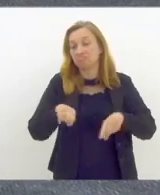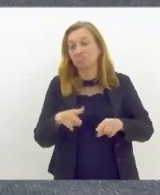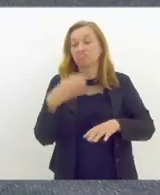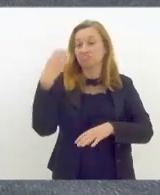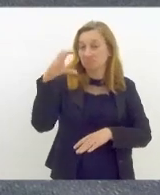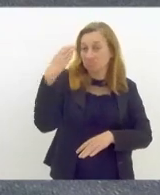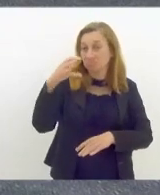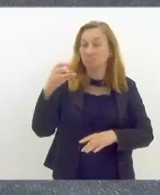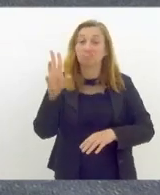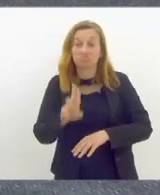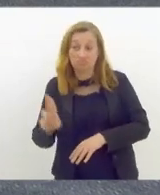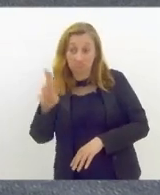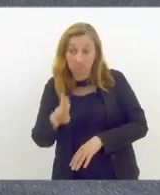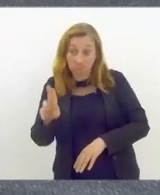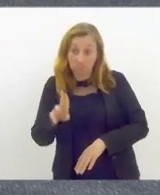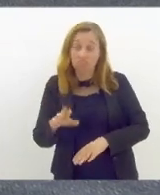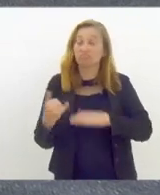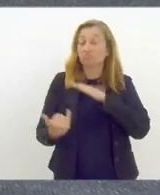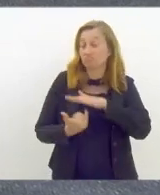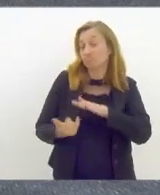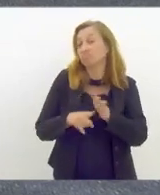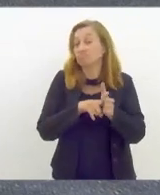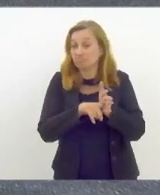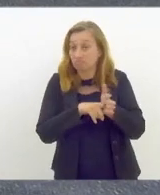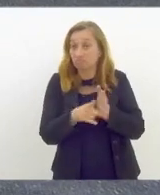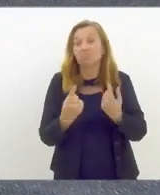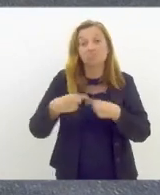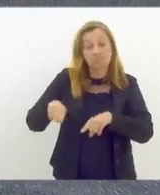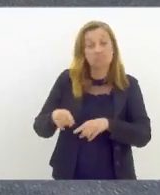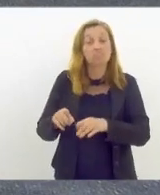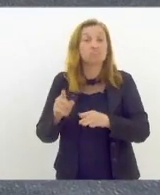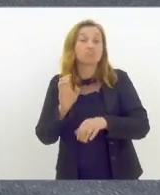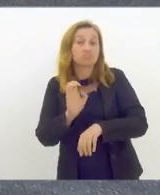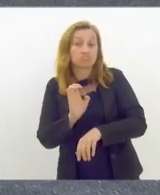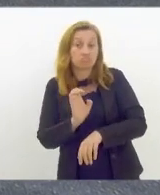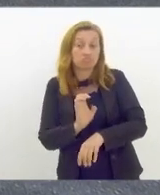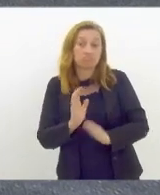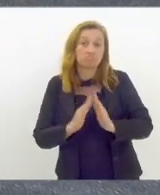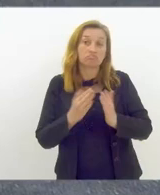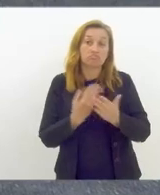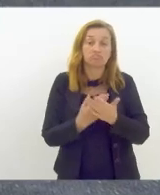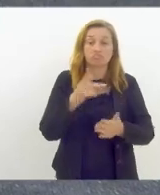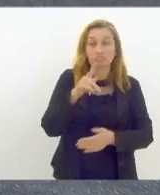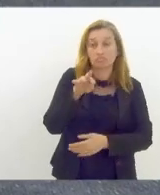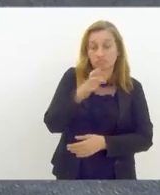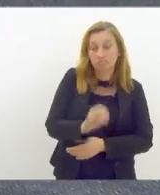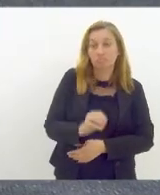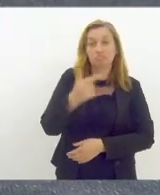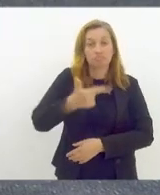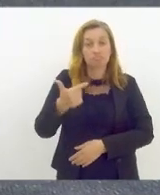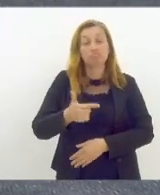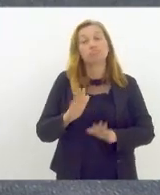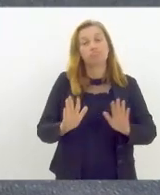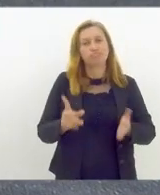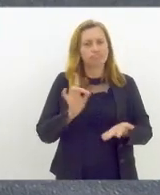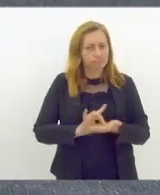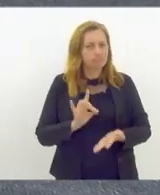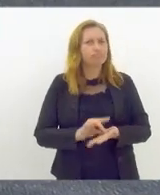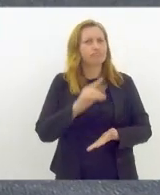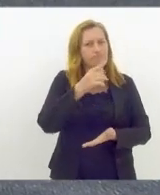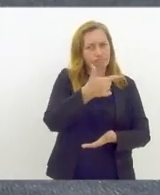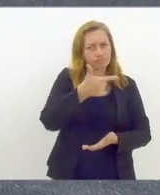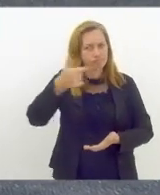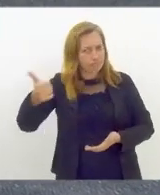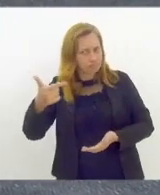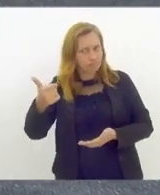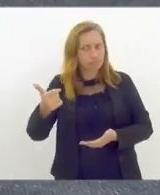ciência, contra as universidades, contra os institutos de pesquisa, contra o Colégio Pedro II, contra o Cefet. Na verdade, em 2022, o número